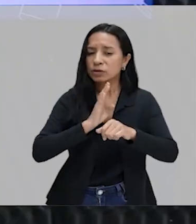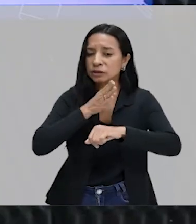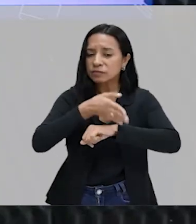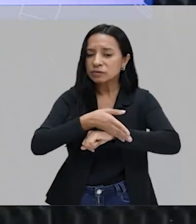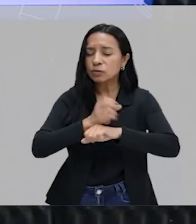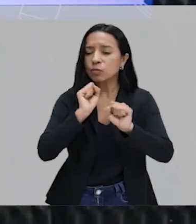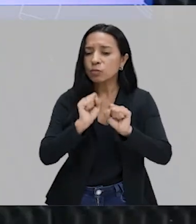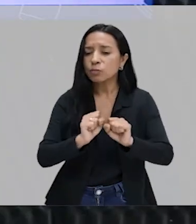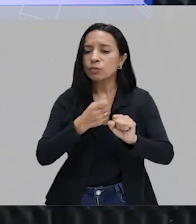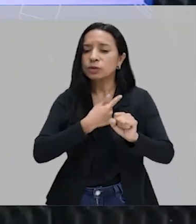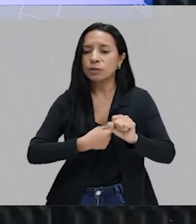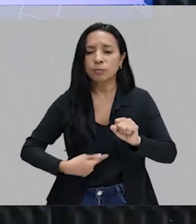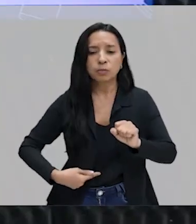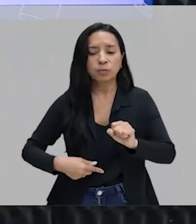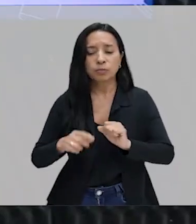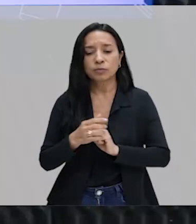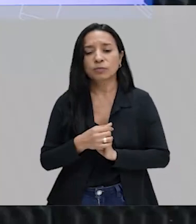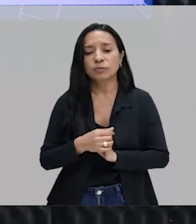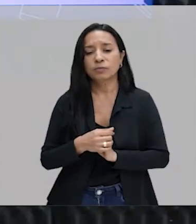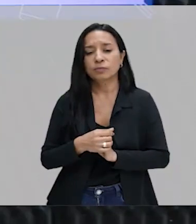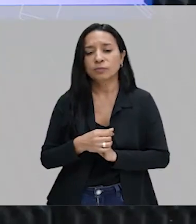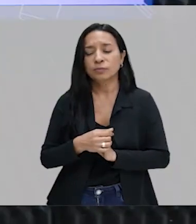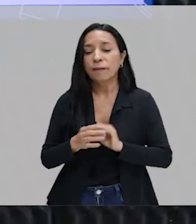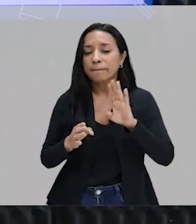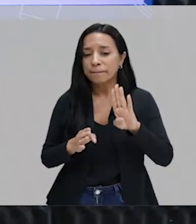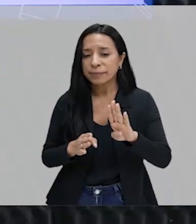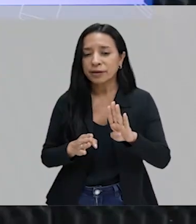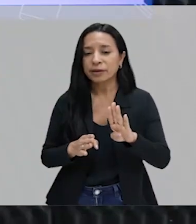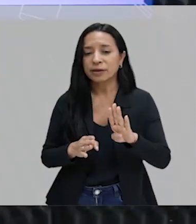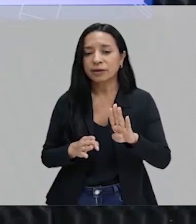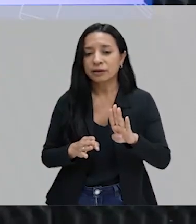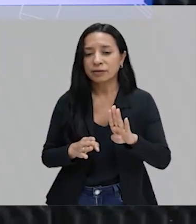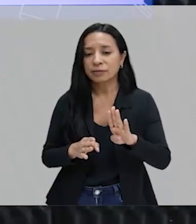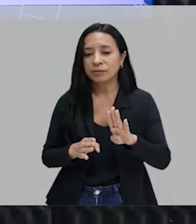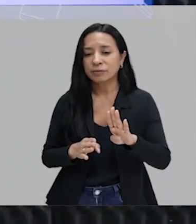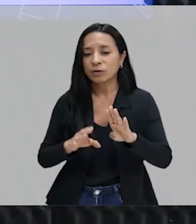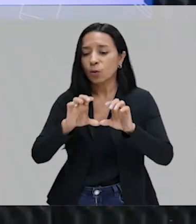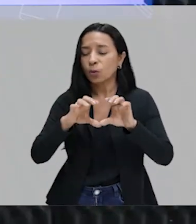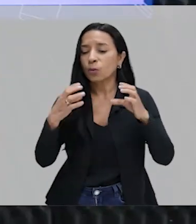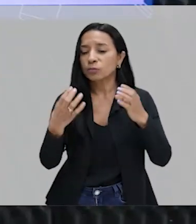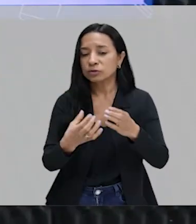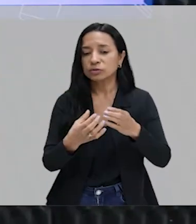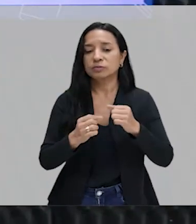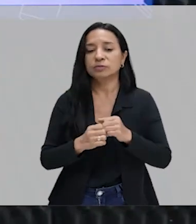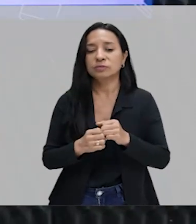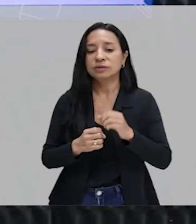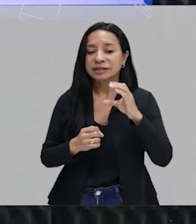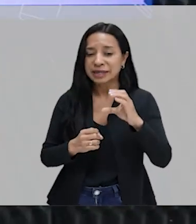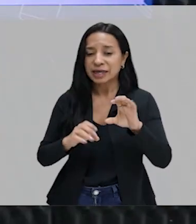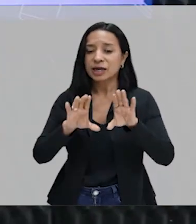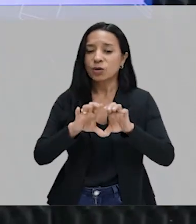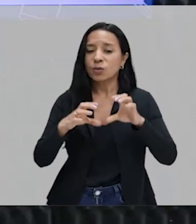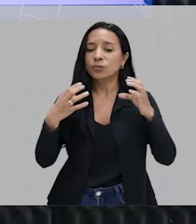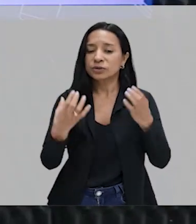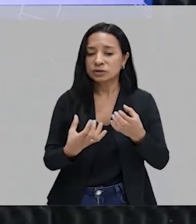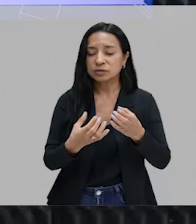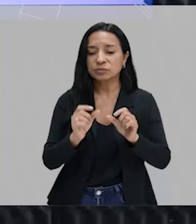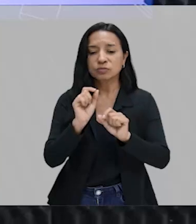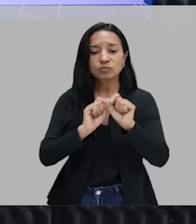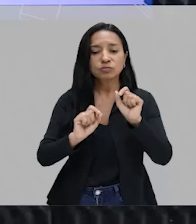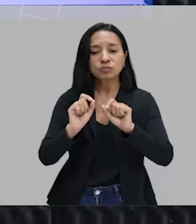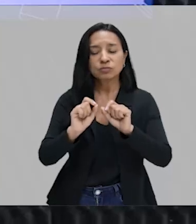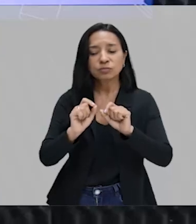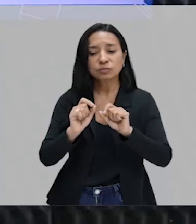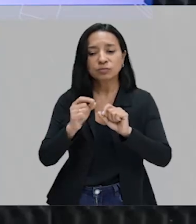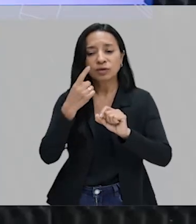Estado. Planificação? Isso é comunismo. Estatização? Isso é comunismo. Né? Ainda mais, repare